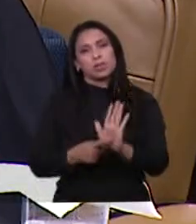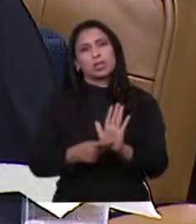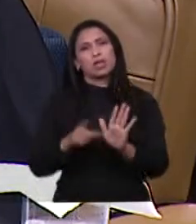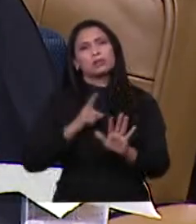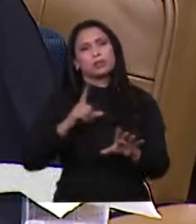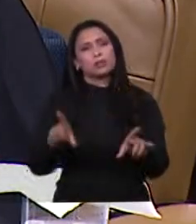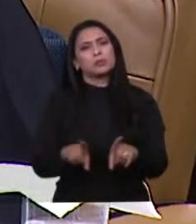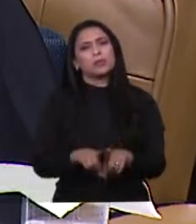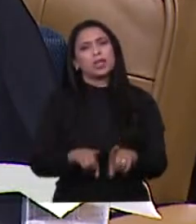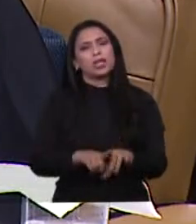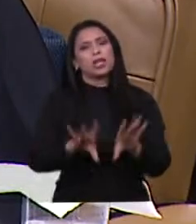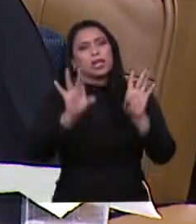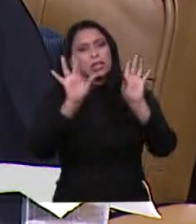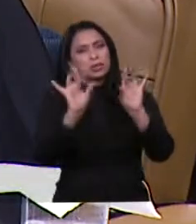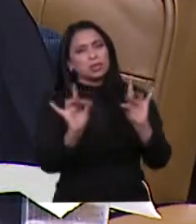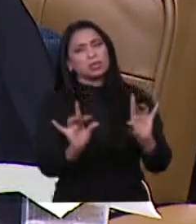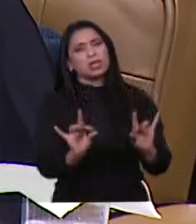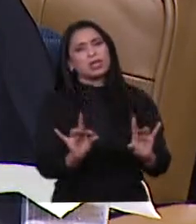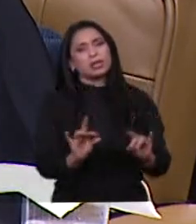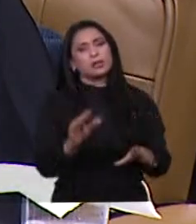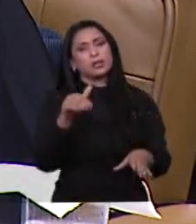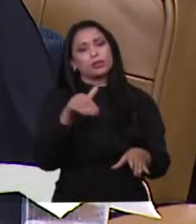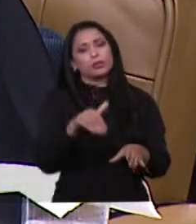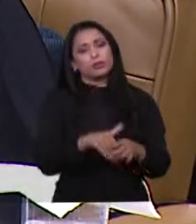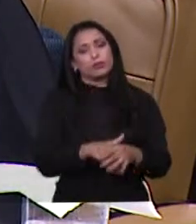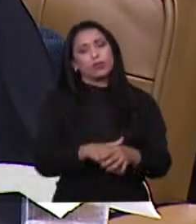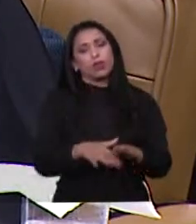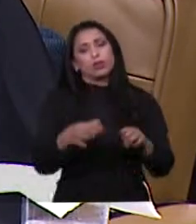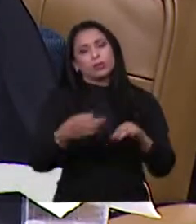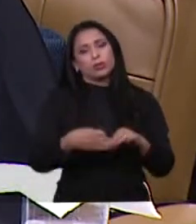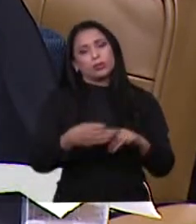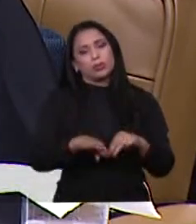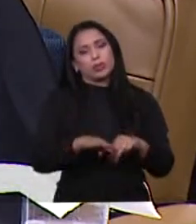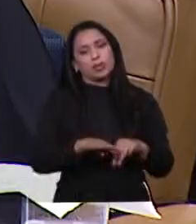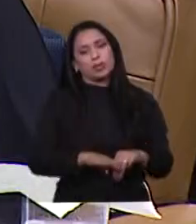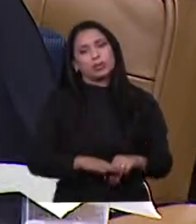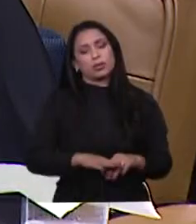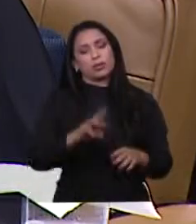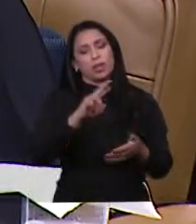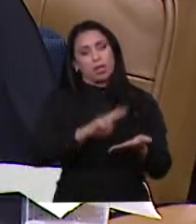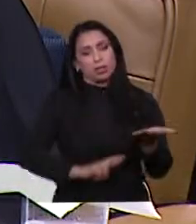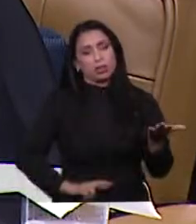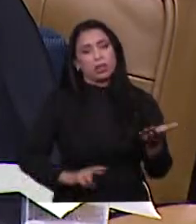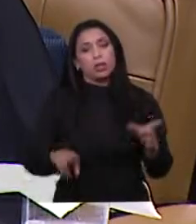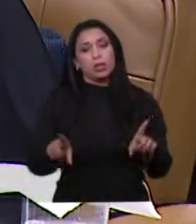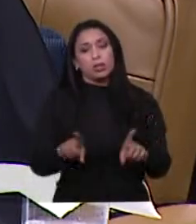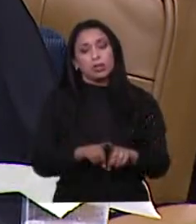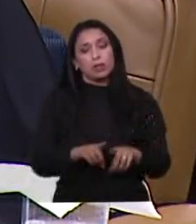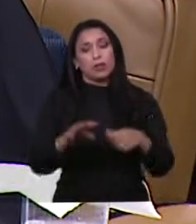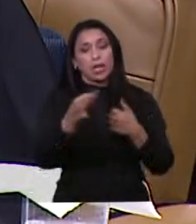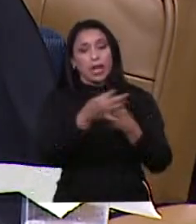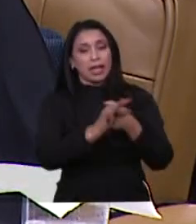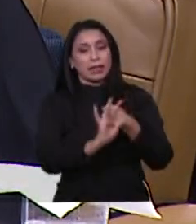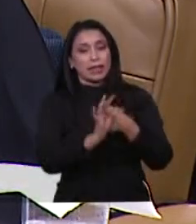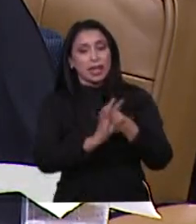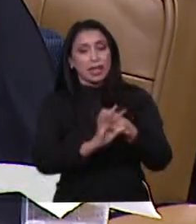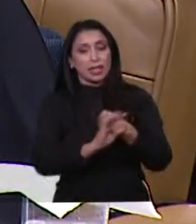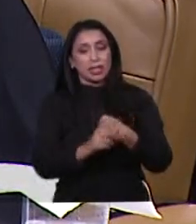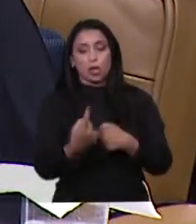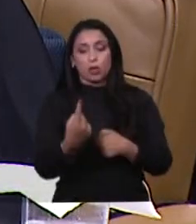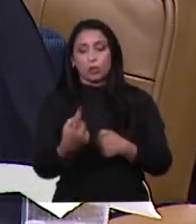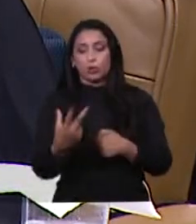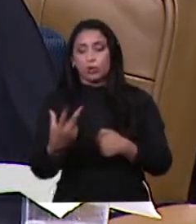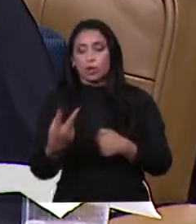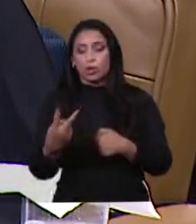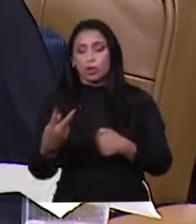e também minudentados no voto do eminente ministro relator, dentre eles a nota técnica